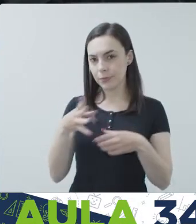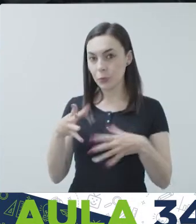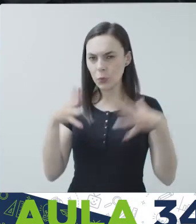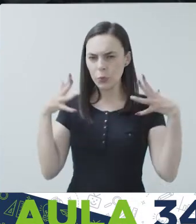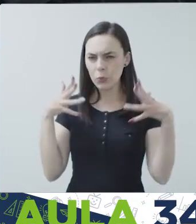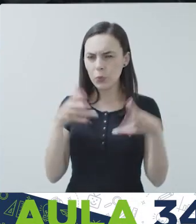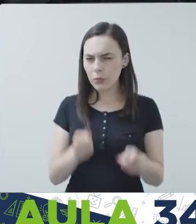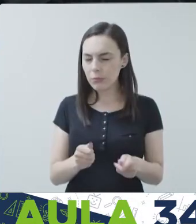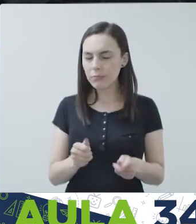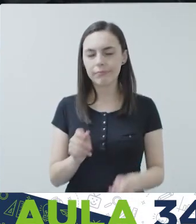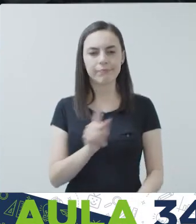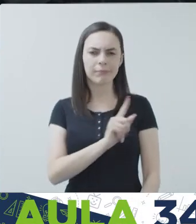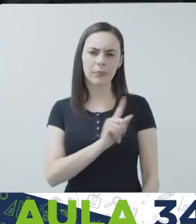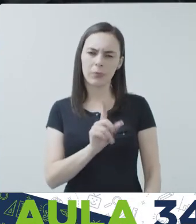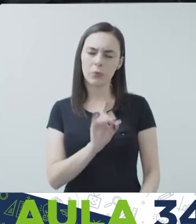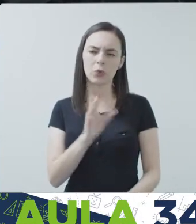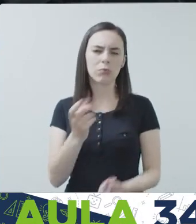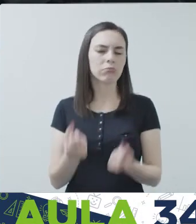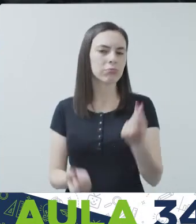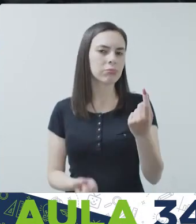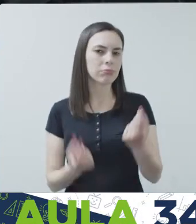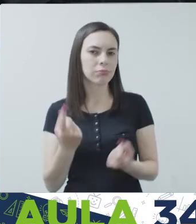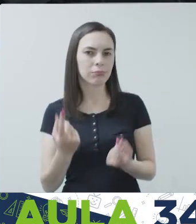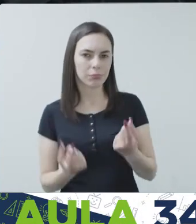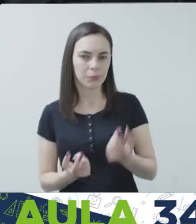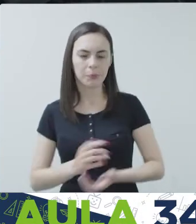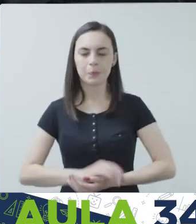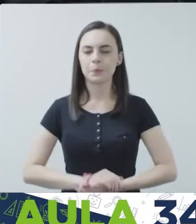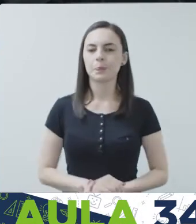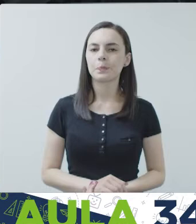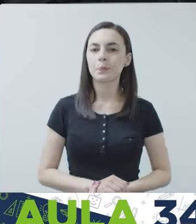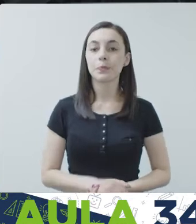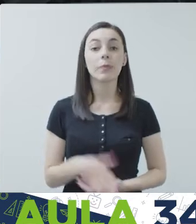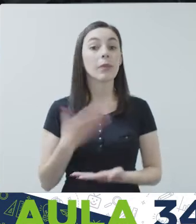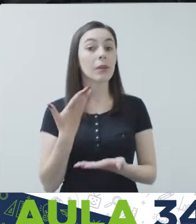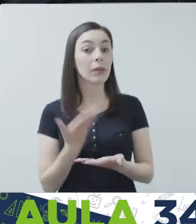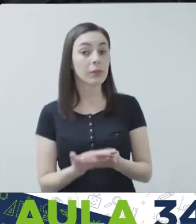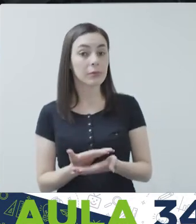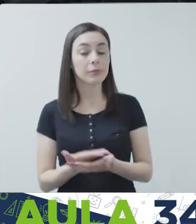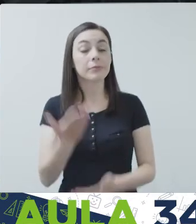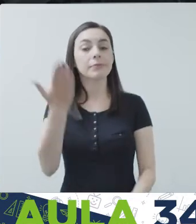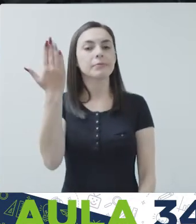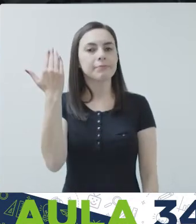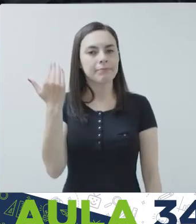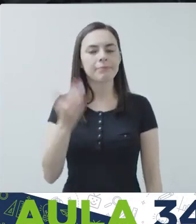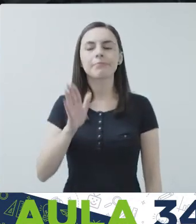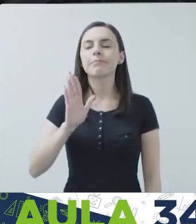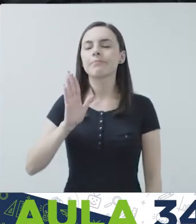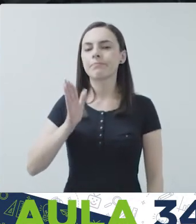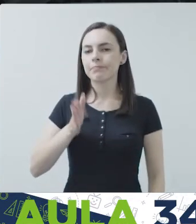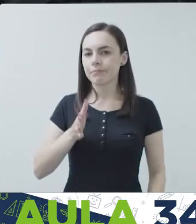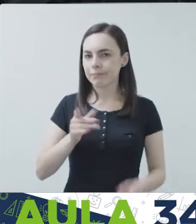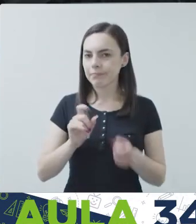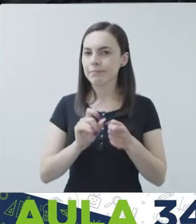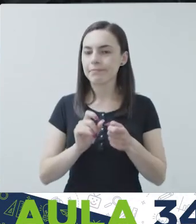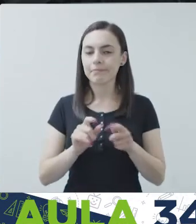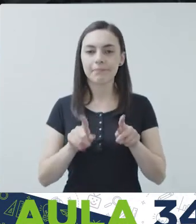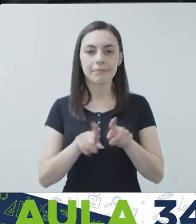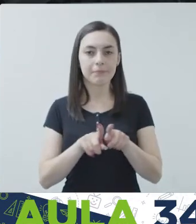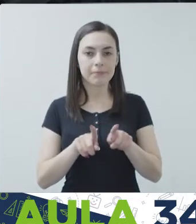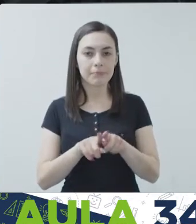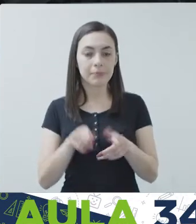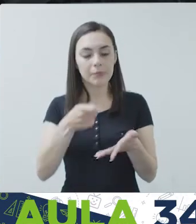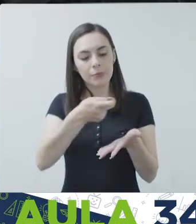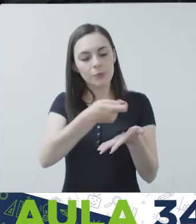de todos, de alguns. Aula passada, nós também já fizemos